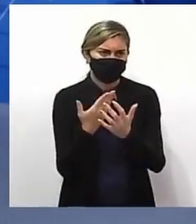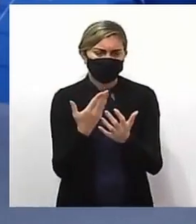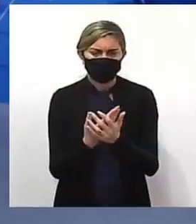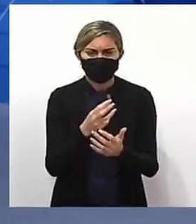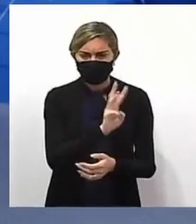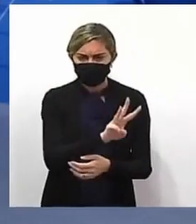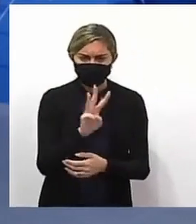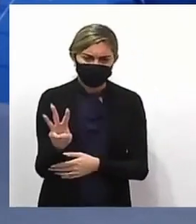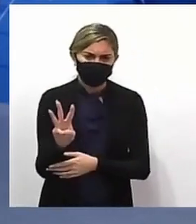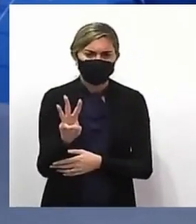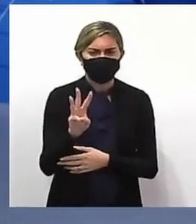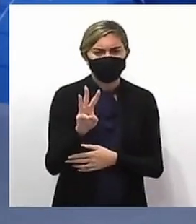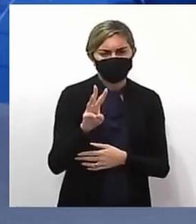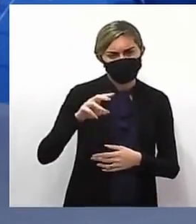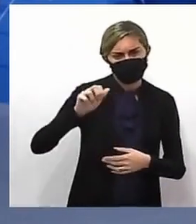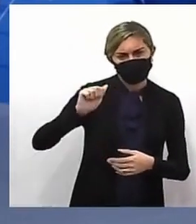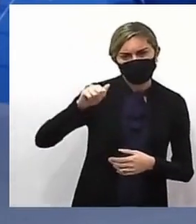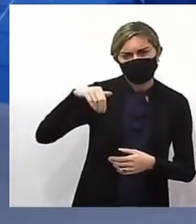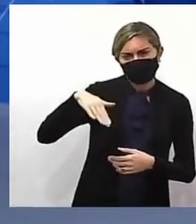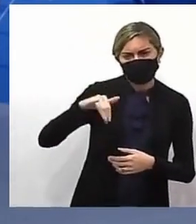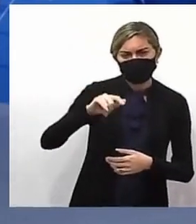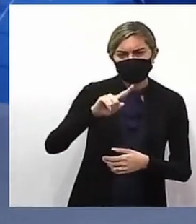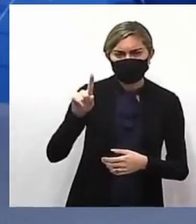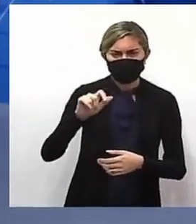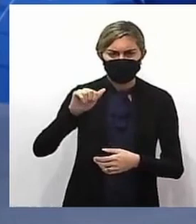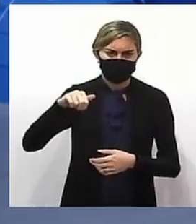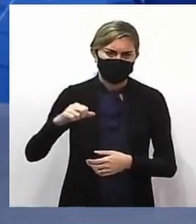site Asmina, Asmina com Z,